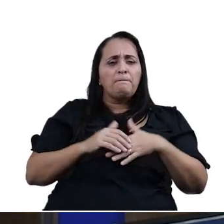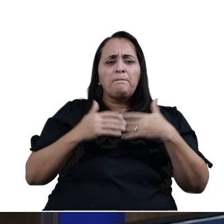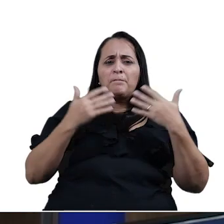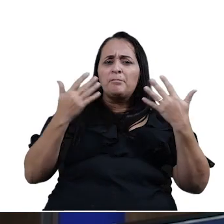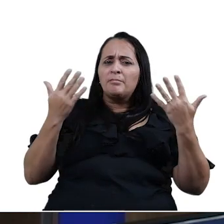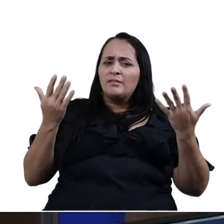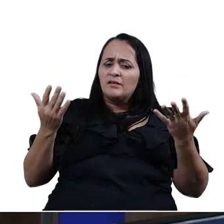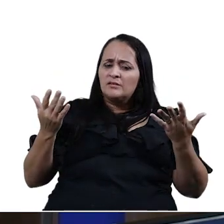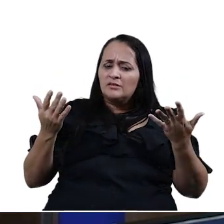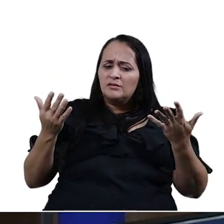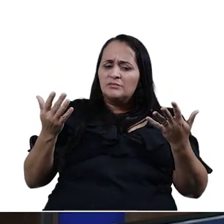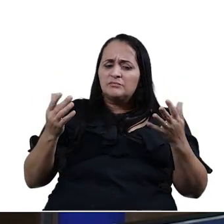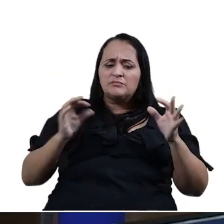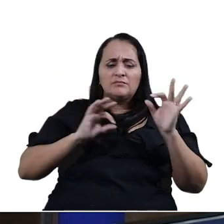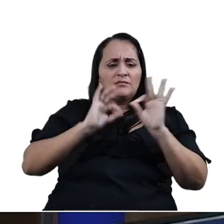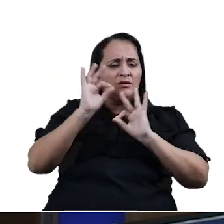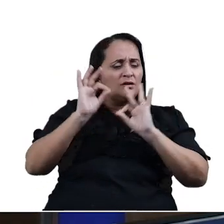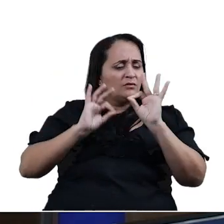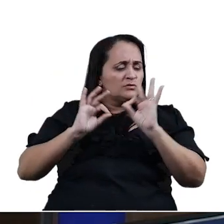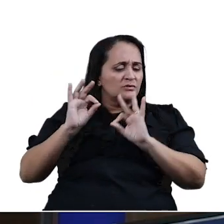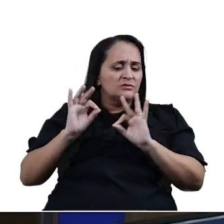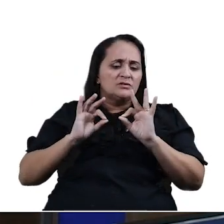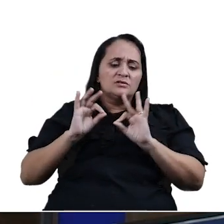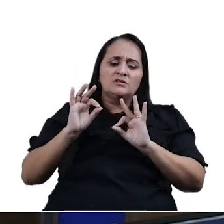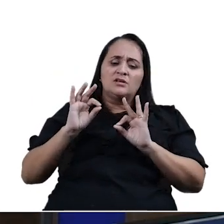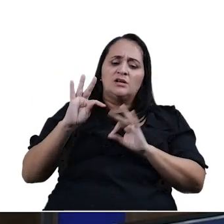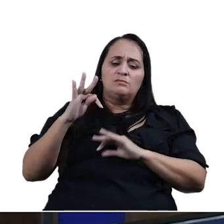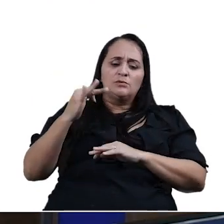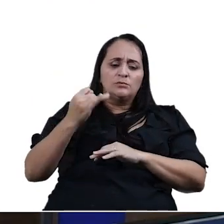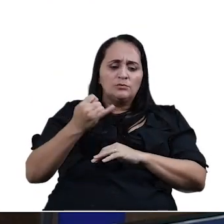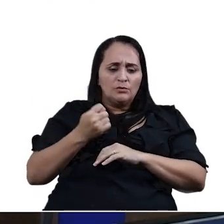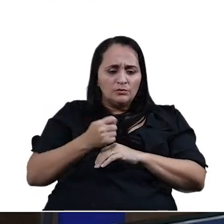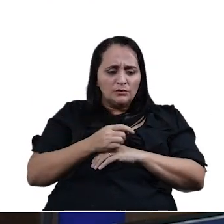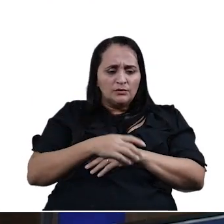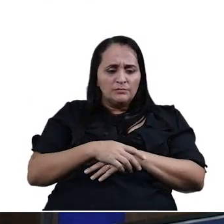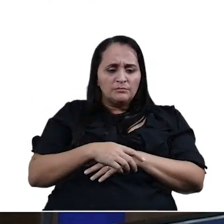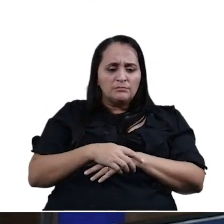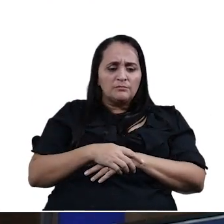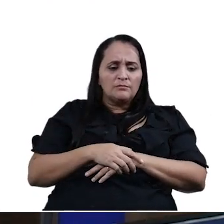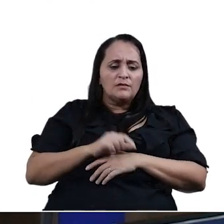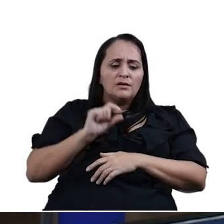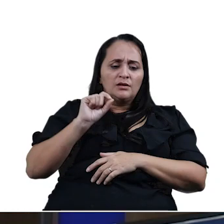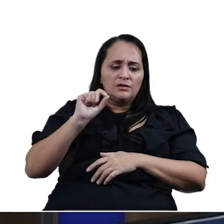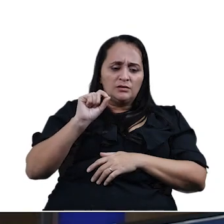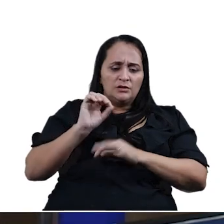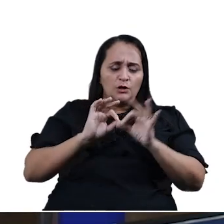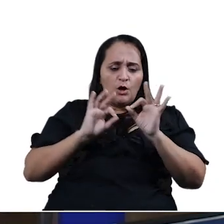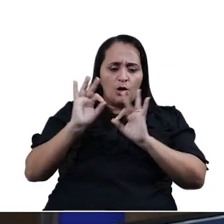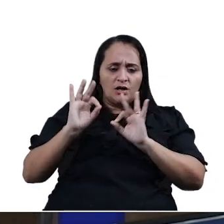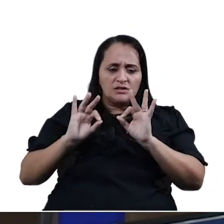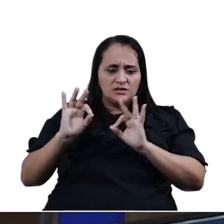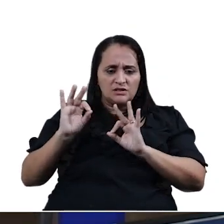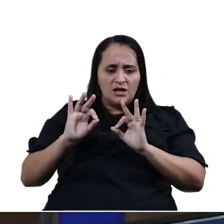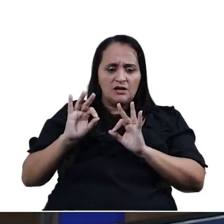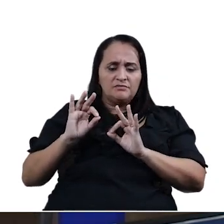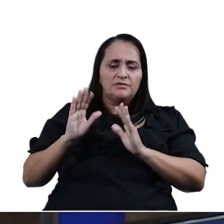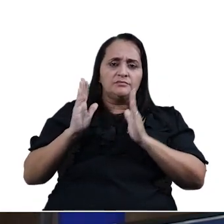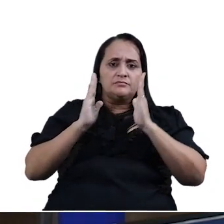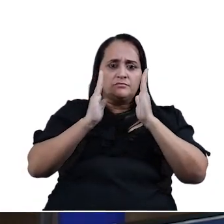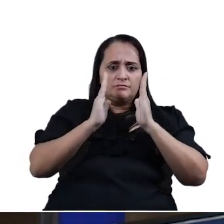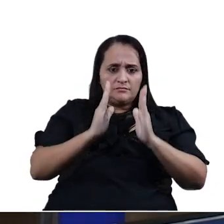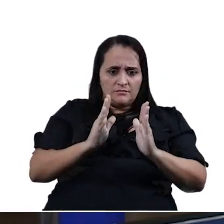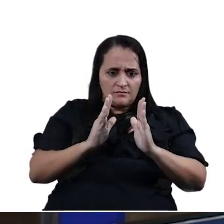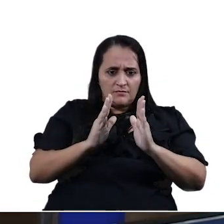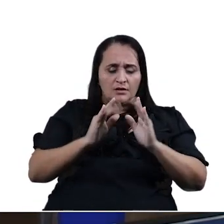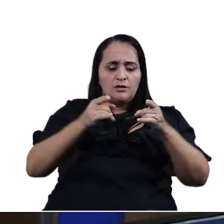hotel fazia toda aquela arrumação e organizava seus hóspedes